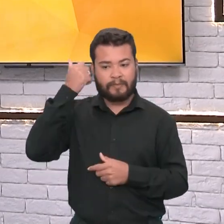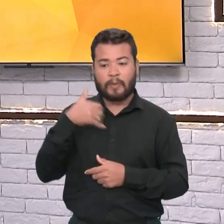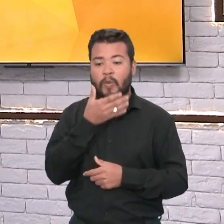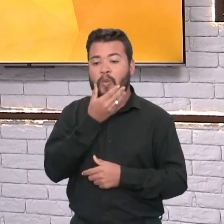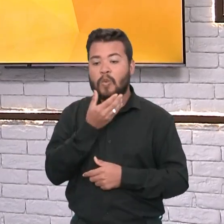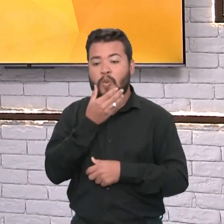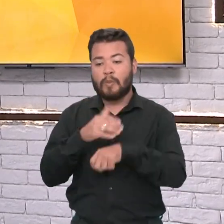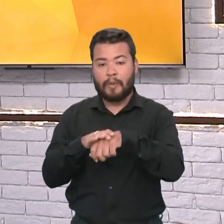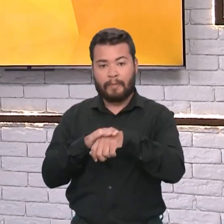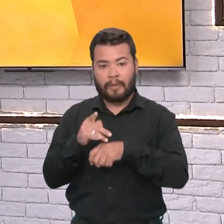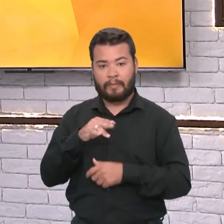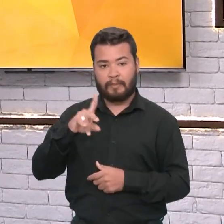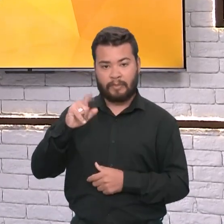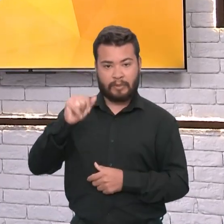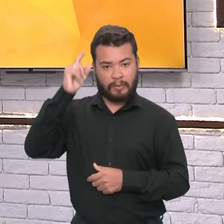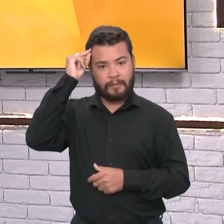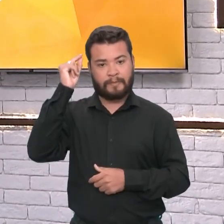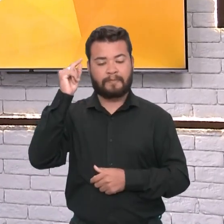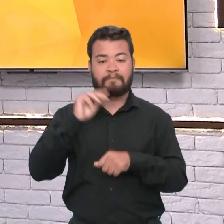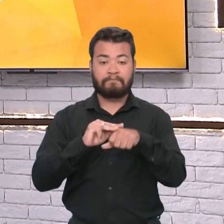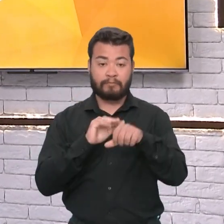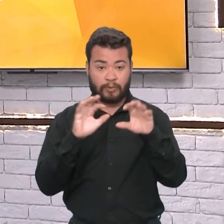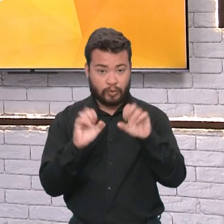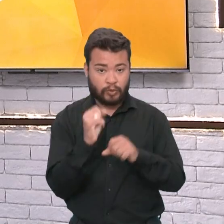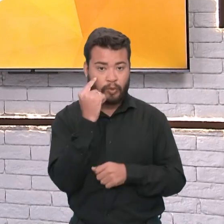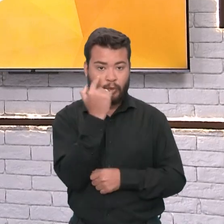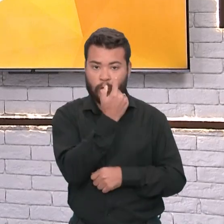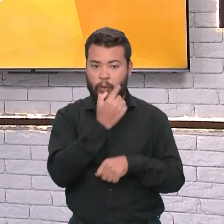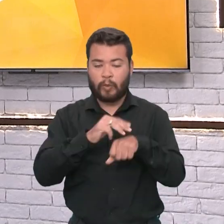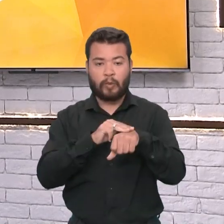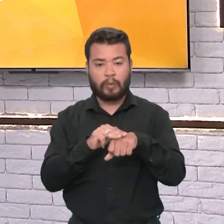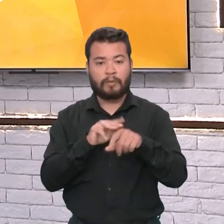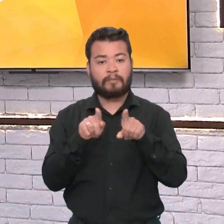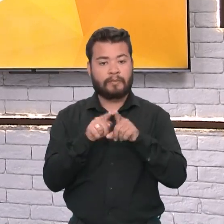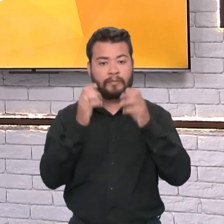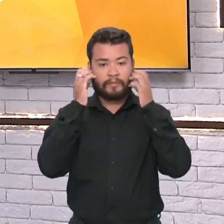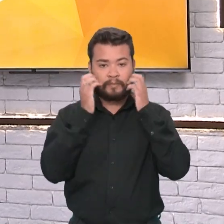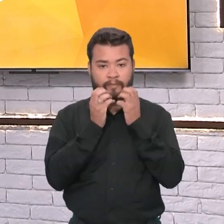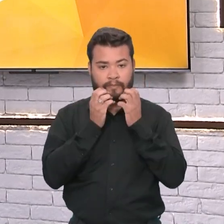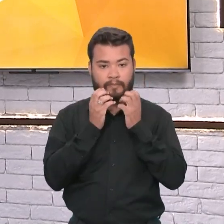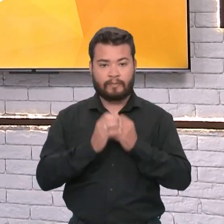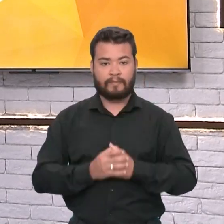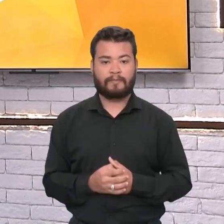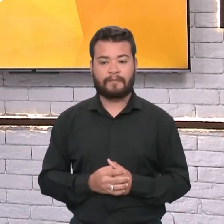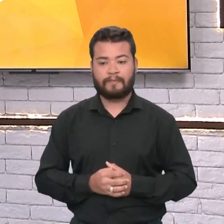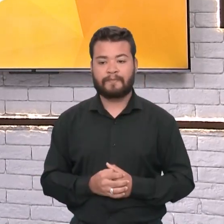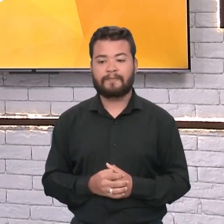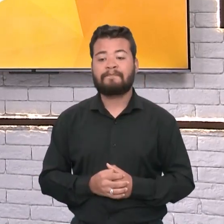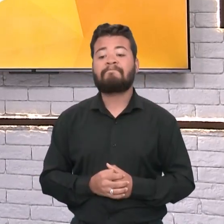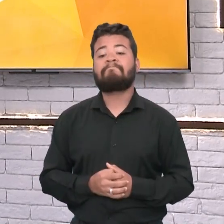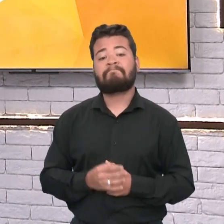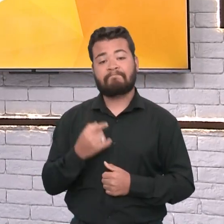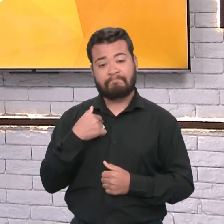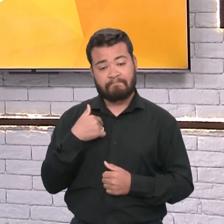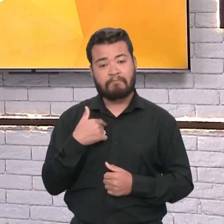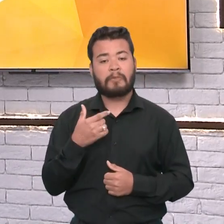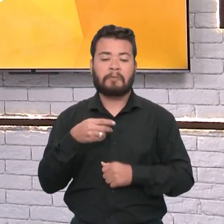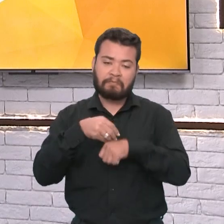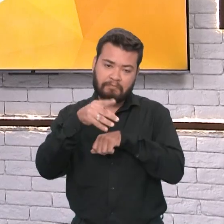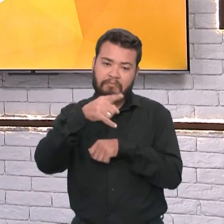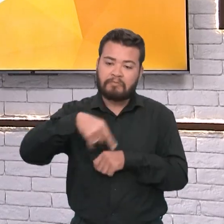homem de pele parda, com cabelos castanhos escuros, olhos castanhos e tem barba cheia. E eu quero te lembrar de participar